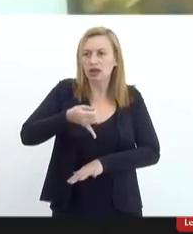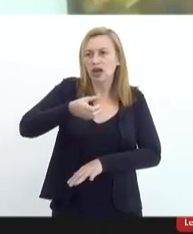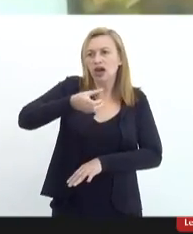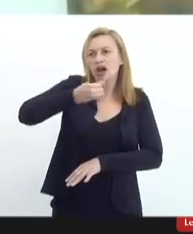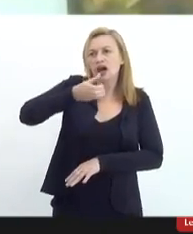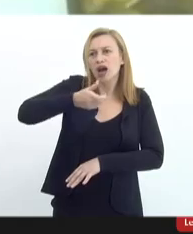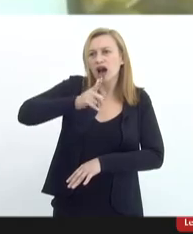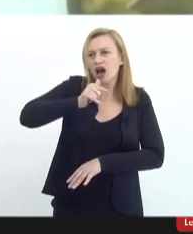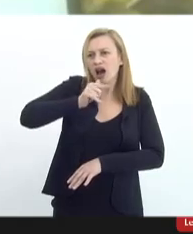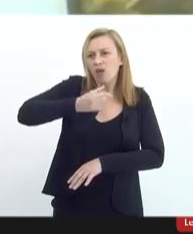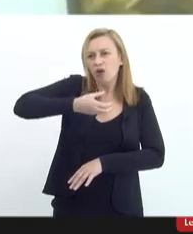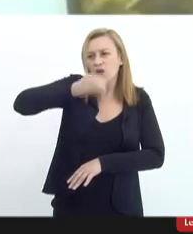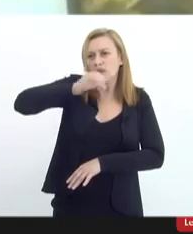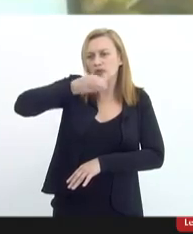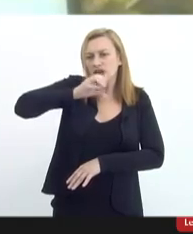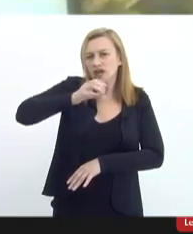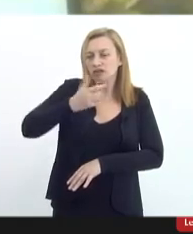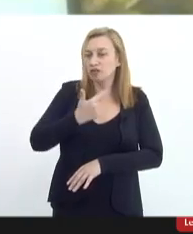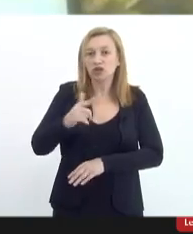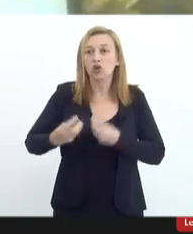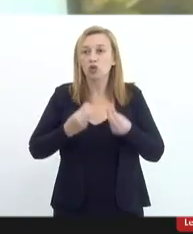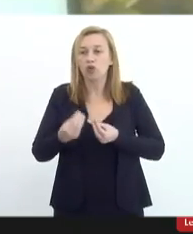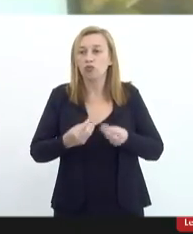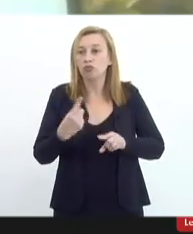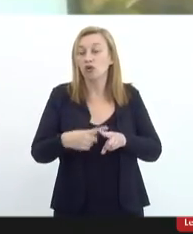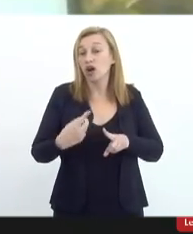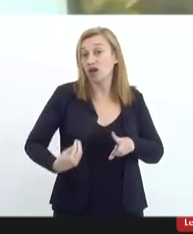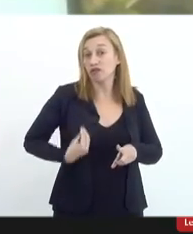água. Pois a água é vida.